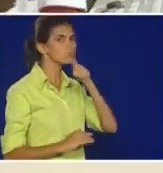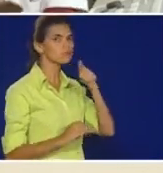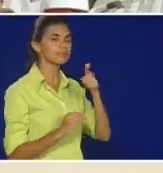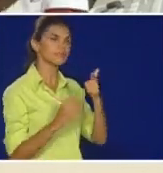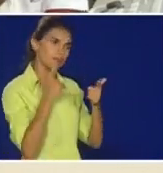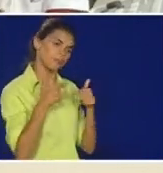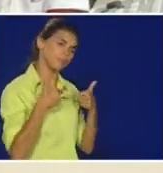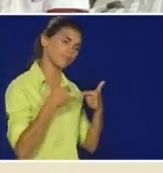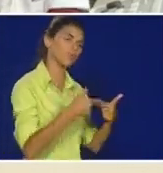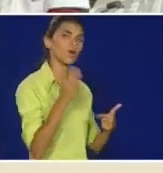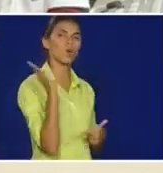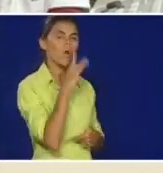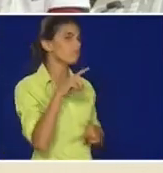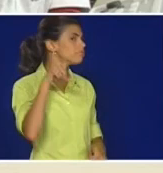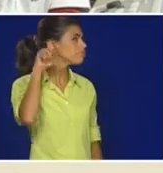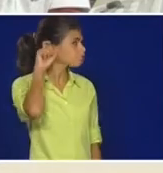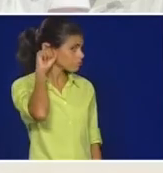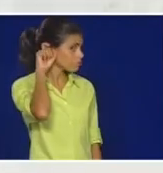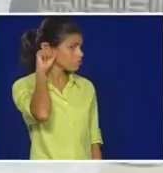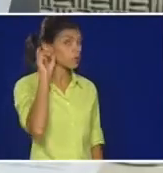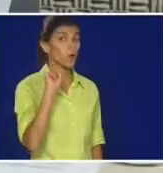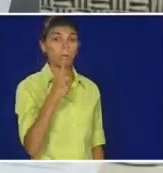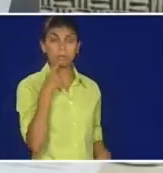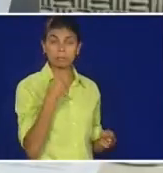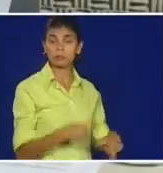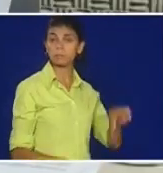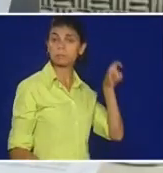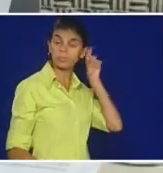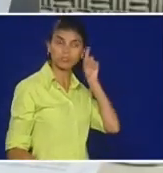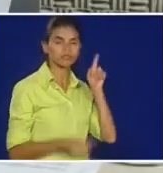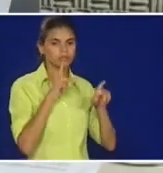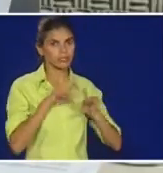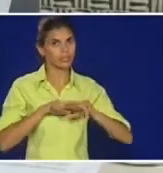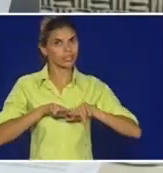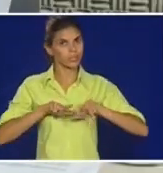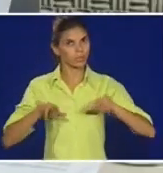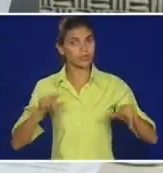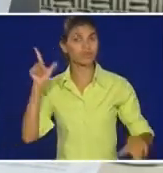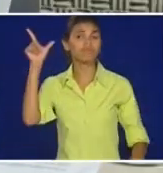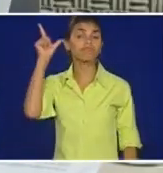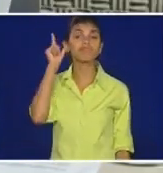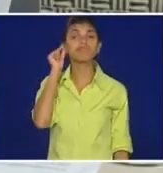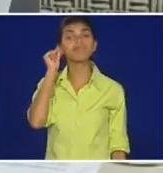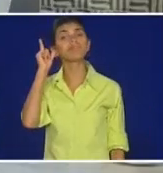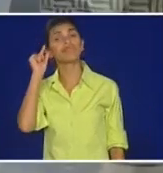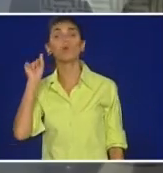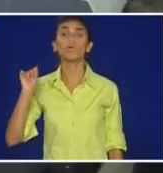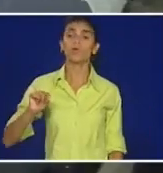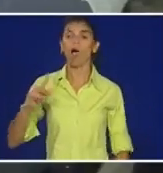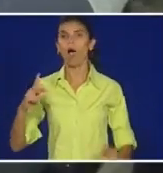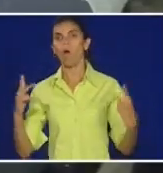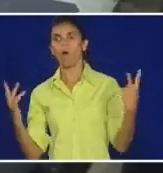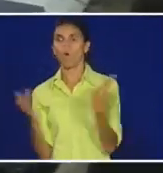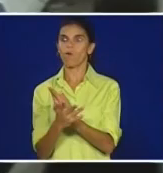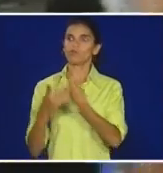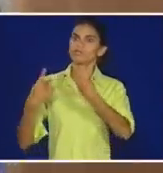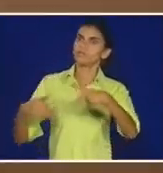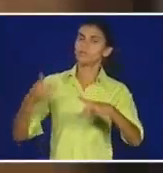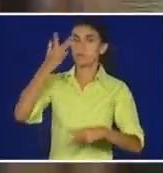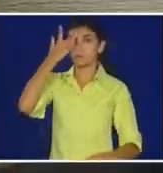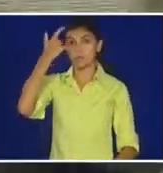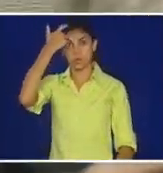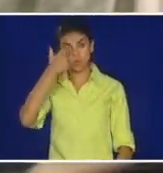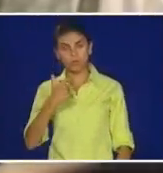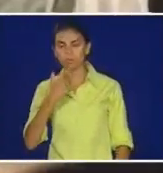nós vamos ter que providenciar os aparelhos auditivos. Em função do diagnóstico dos diferentes graus de perdas auditivas e